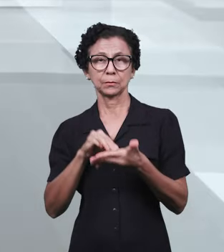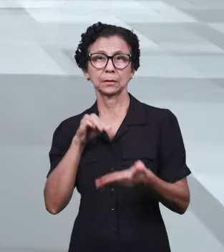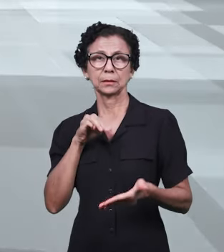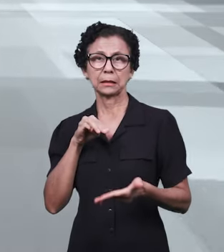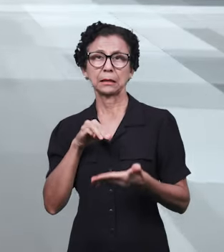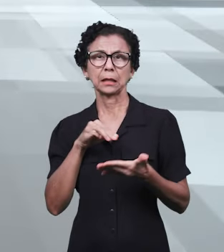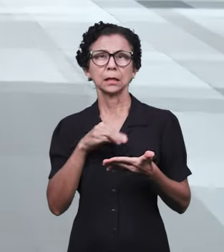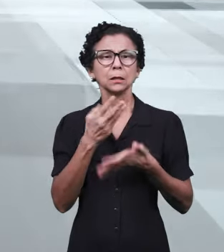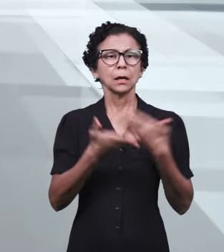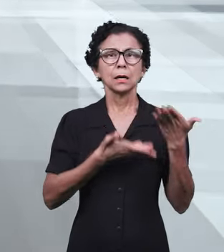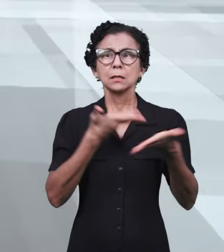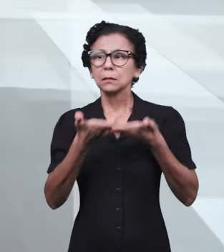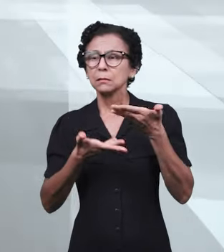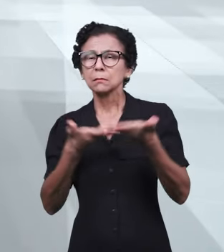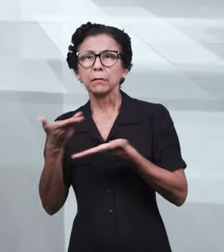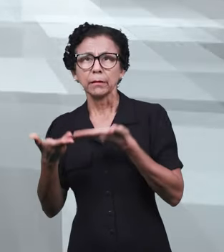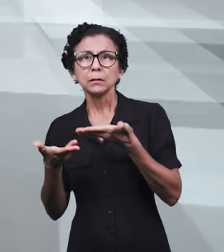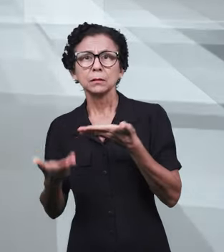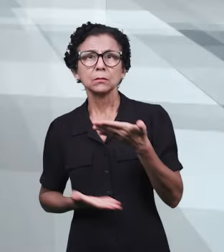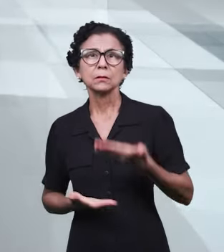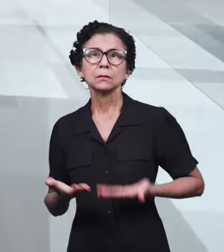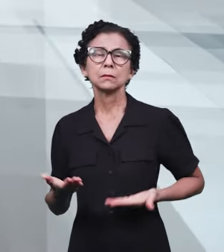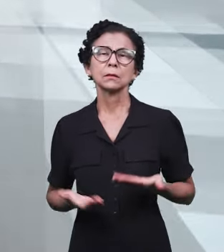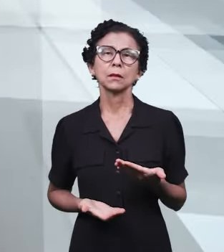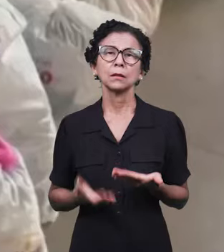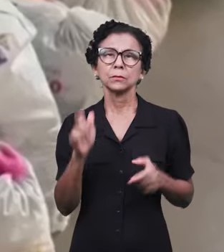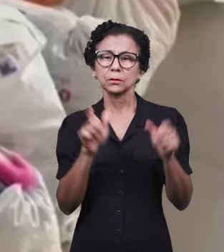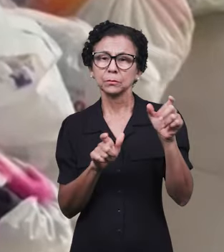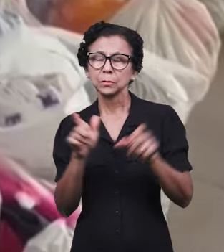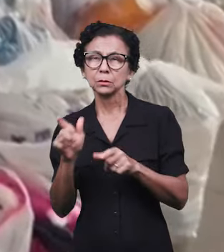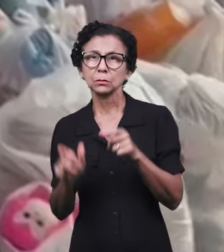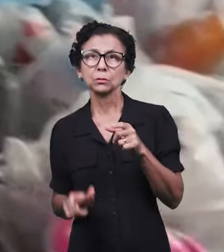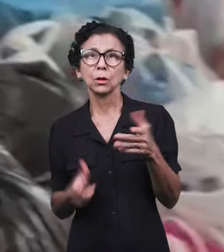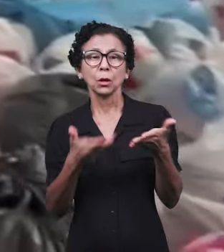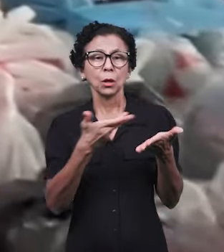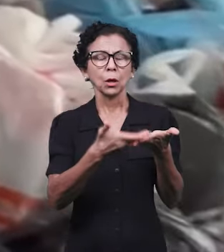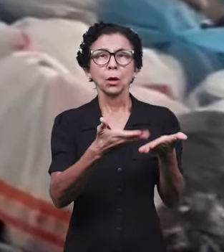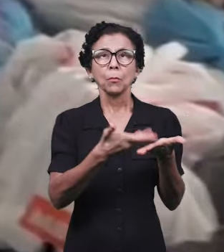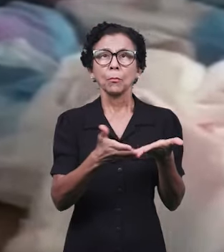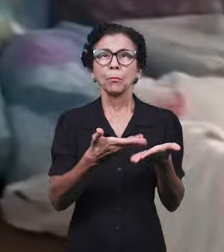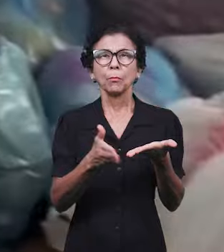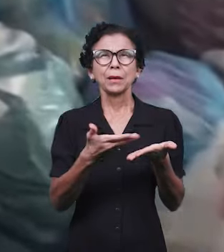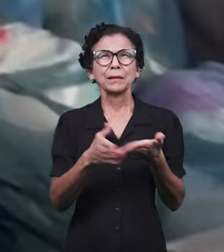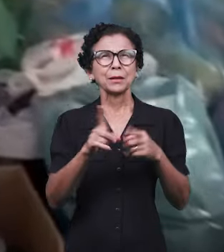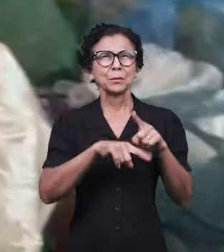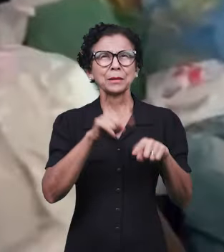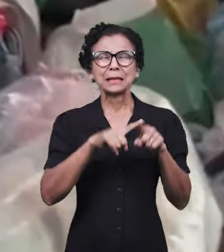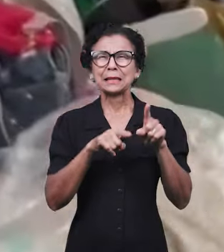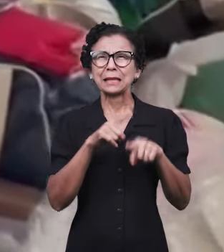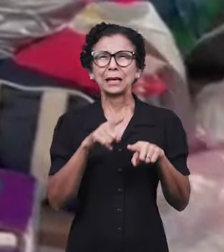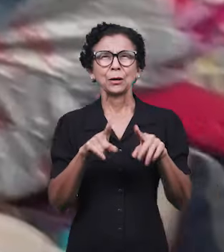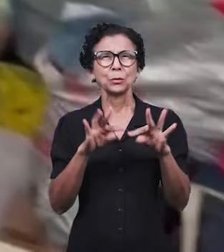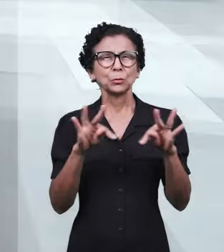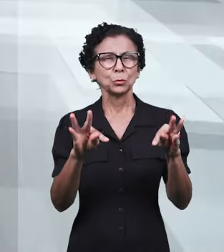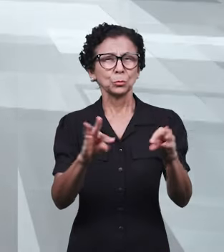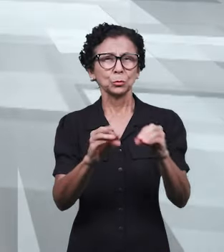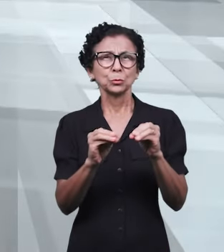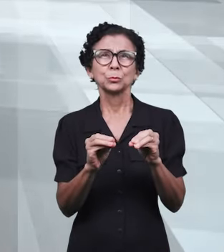antemão, foi dada assistência emergencial. Levamos cerca de 5 toneladas de